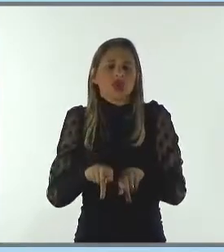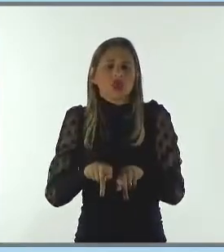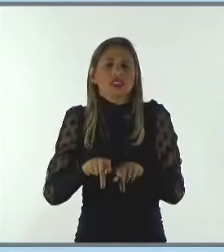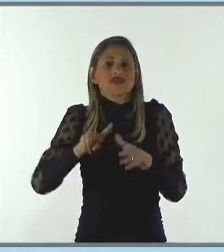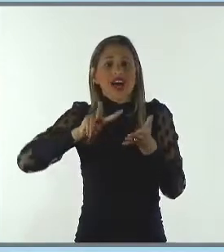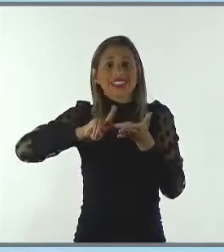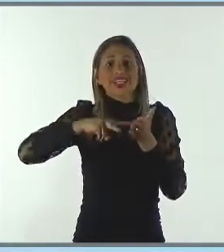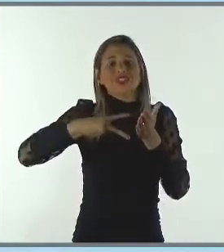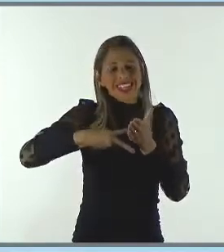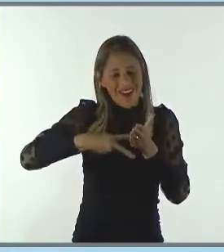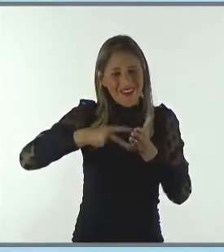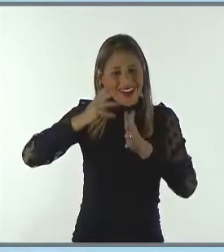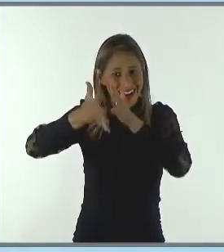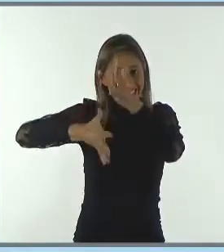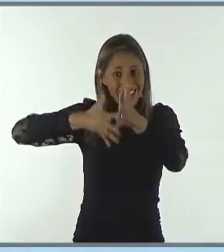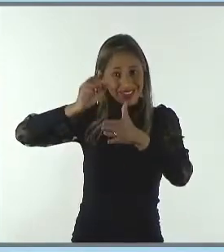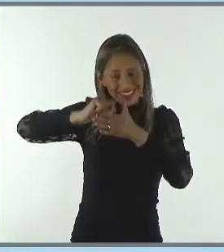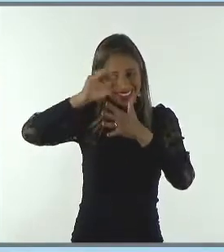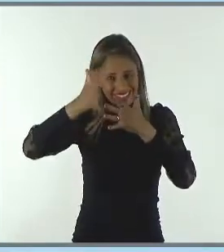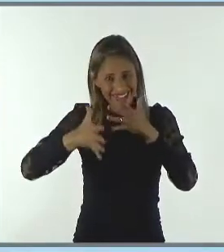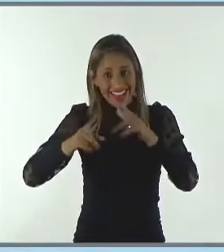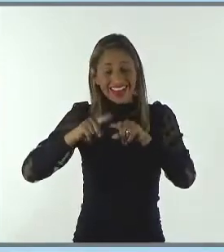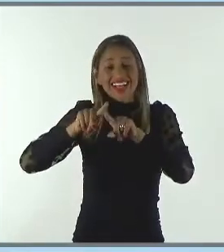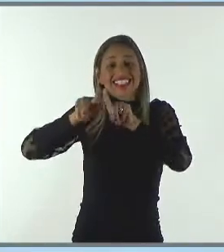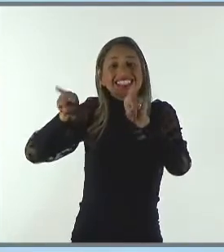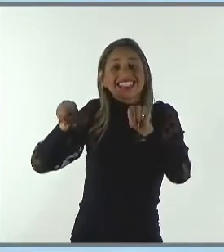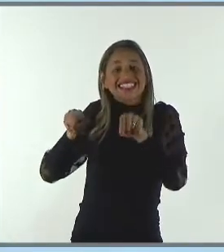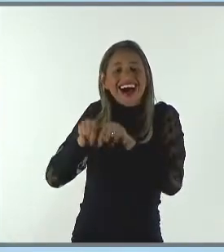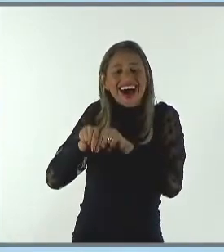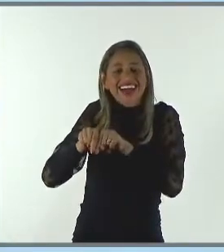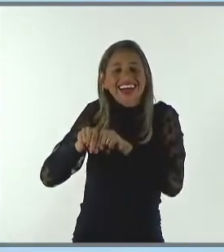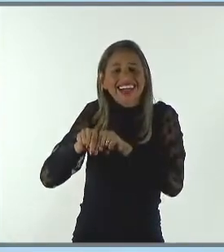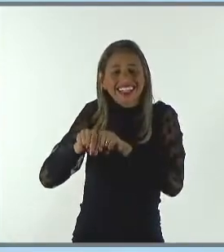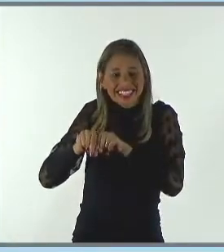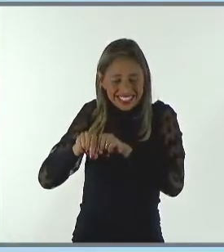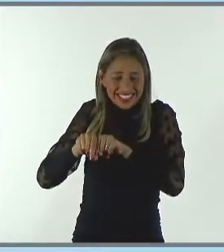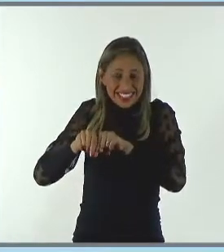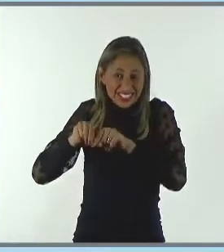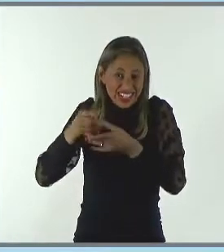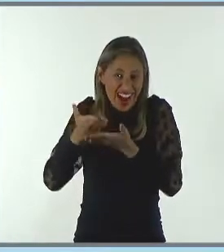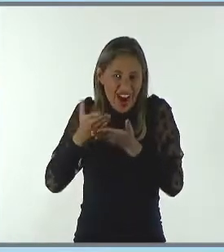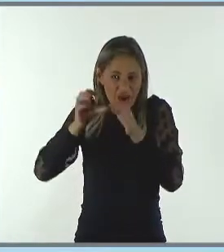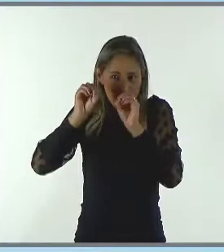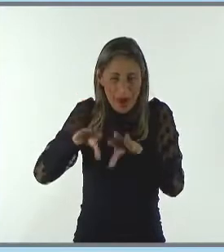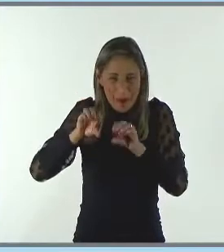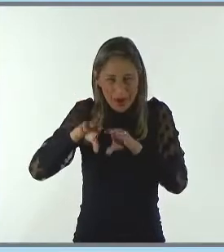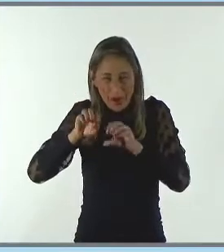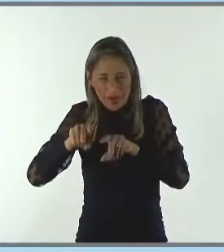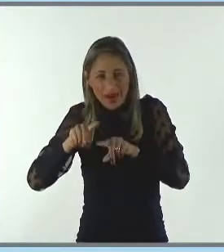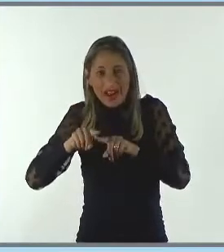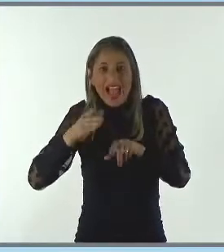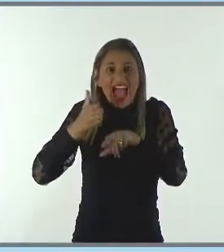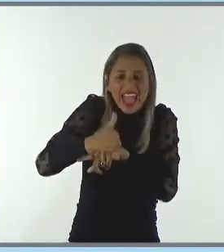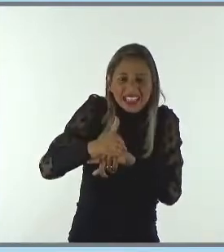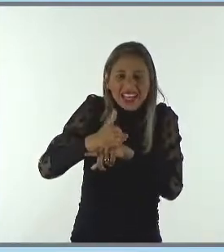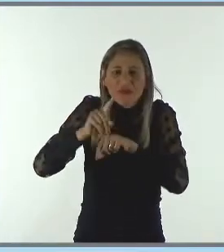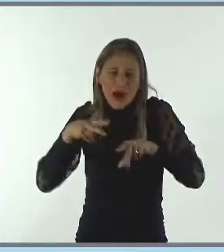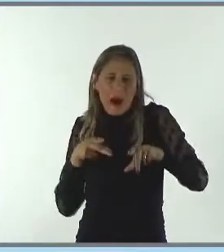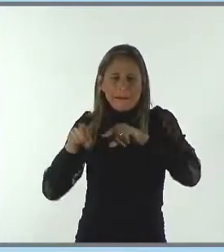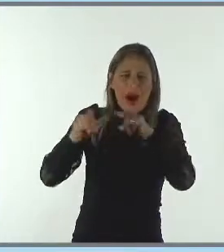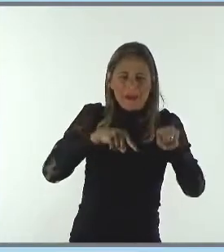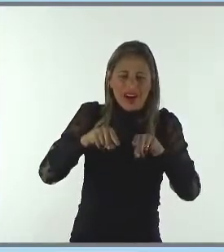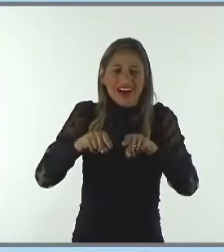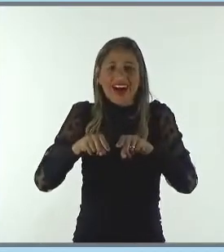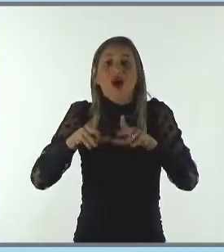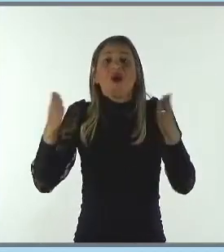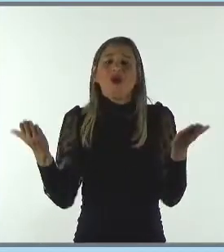tradução em Libras, né? Quando a gente está em sala de aula, normalmente a gente faz um discurso mais com altos e baixos, entradas, recortes,